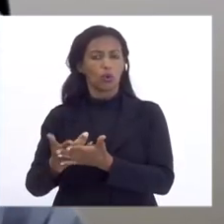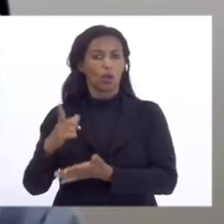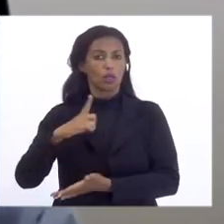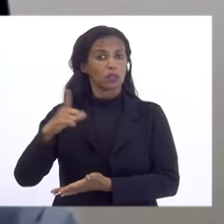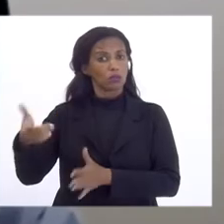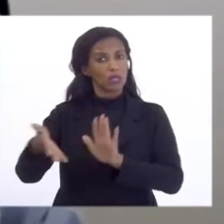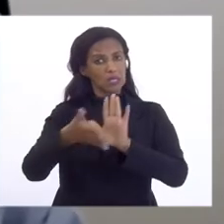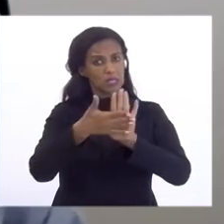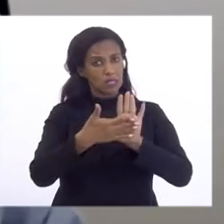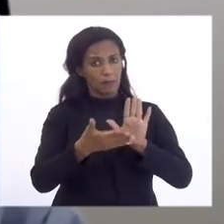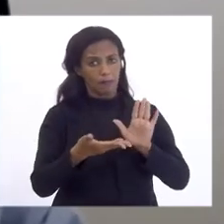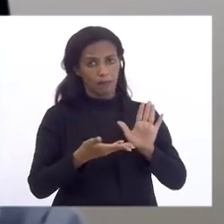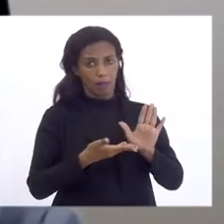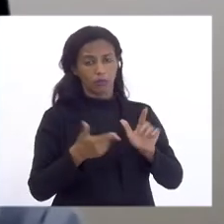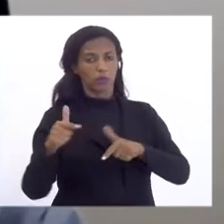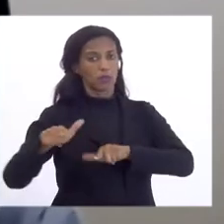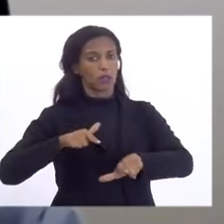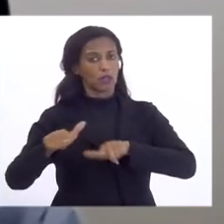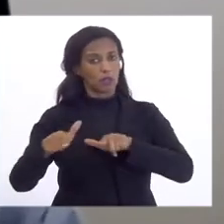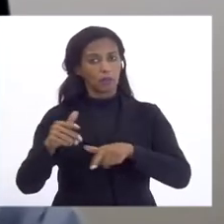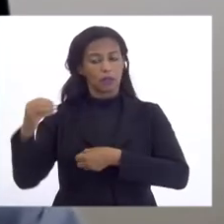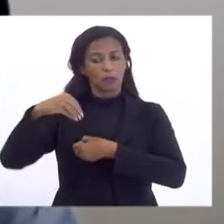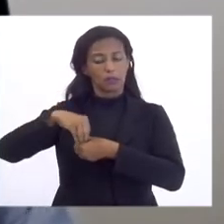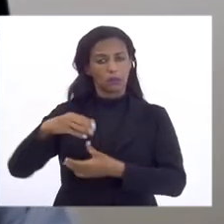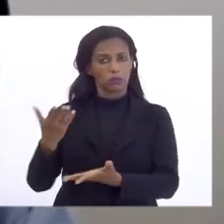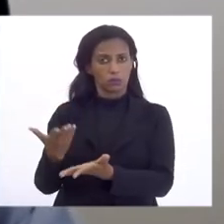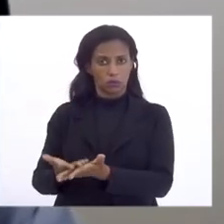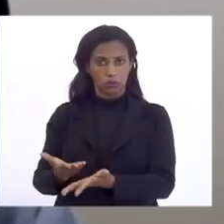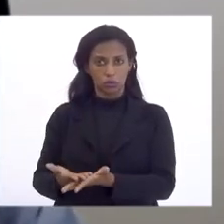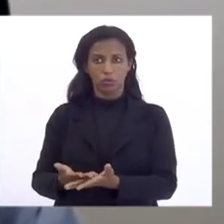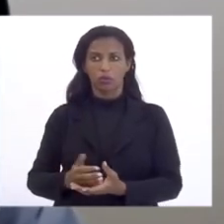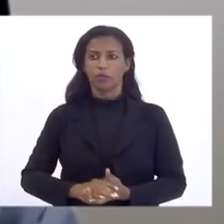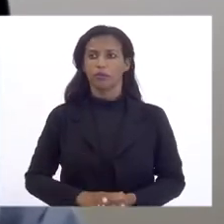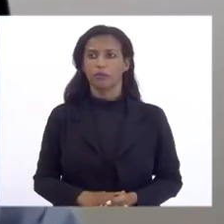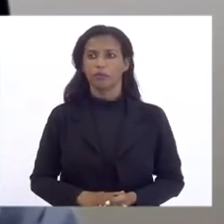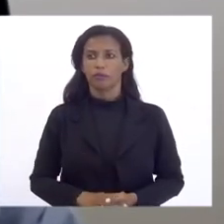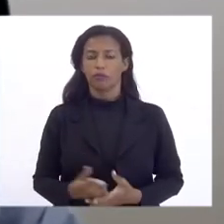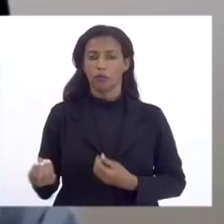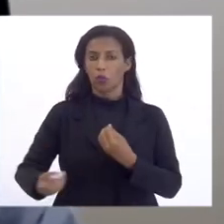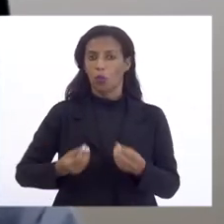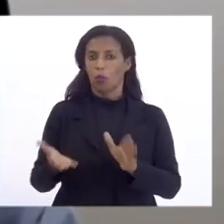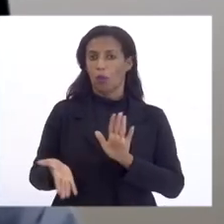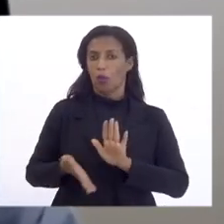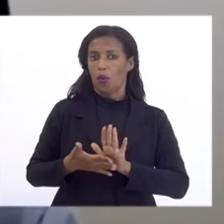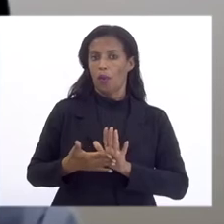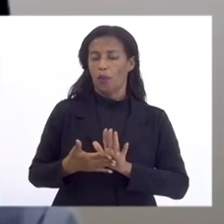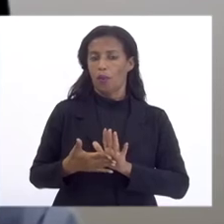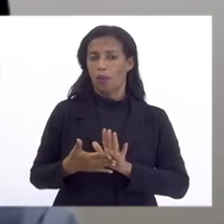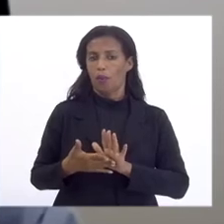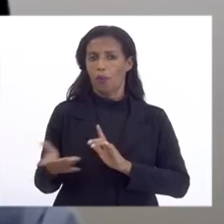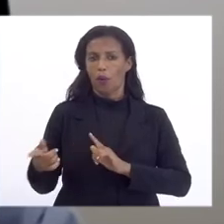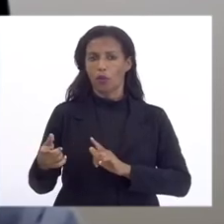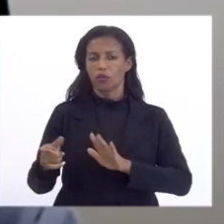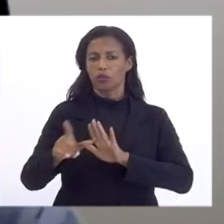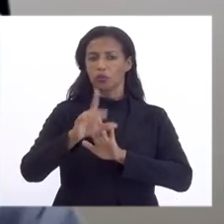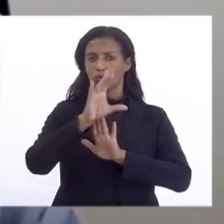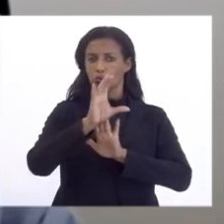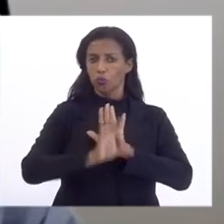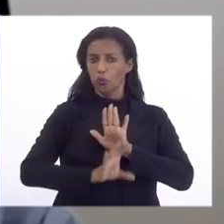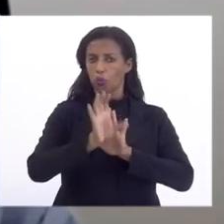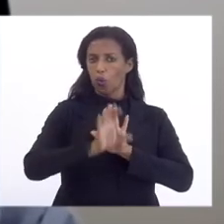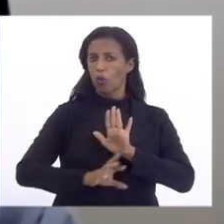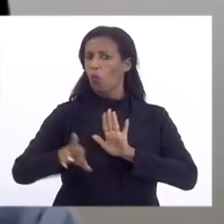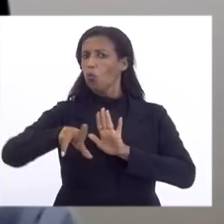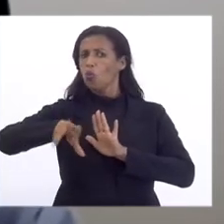essa pauta trabalhada nas escolas como propostas transversais aos currículos não é